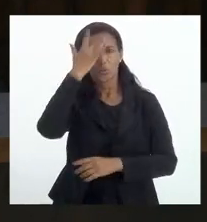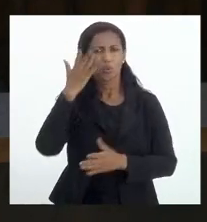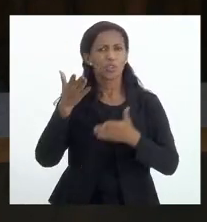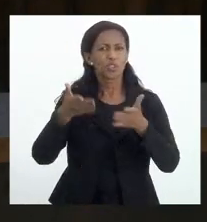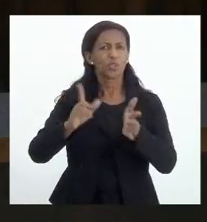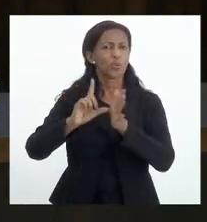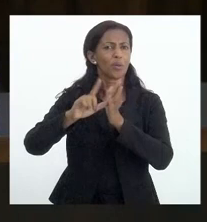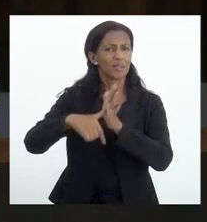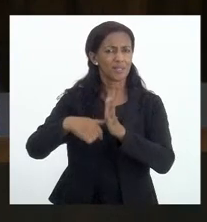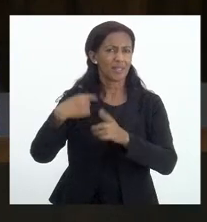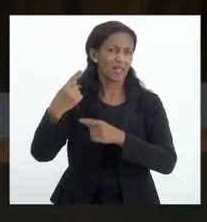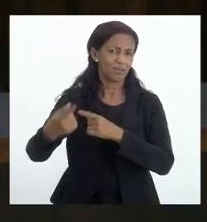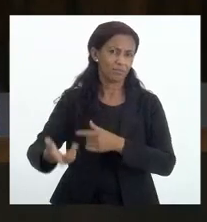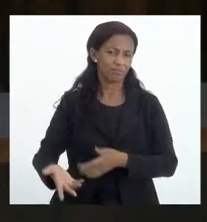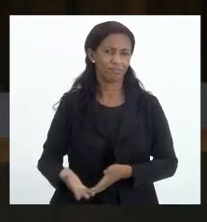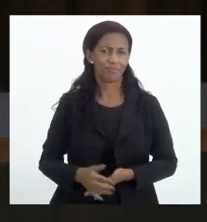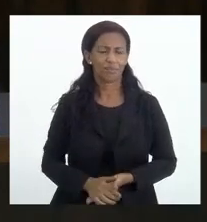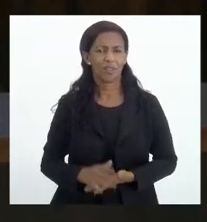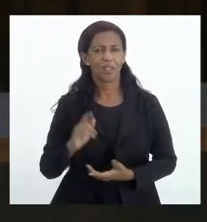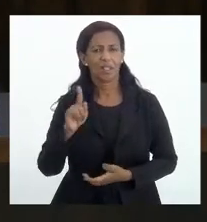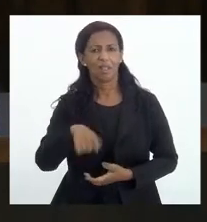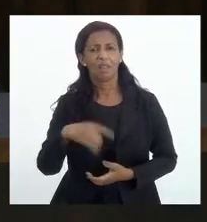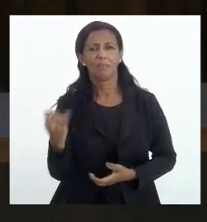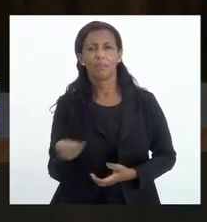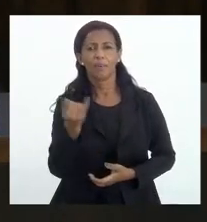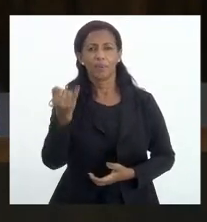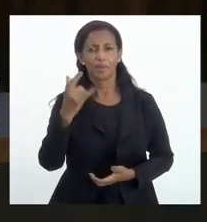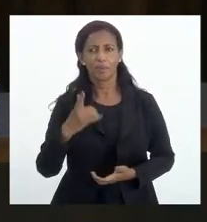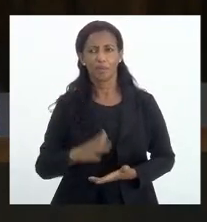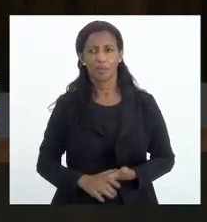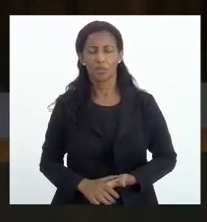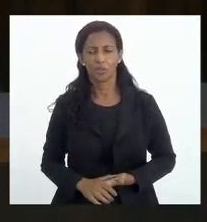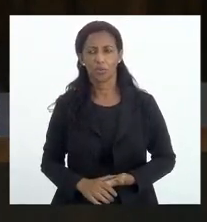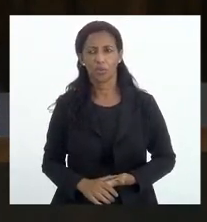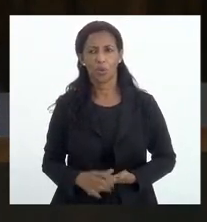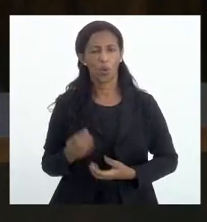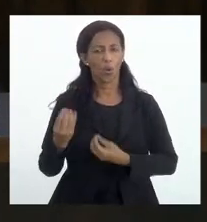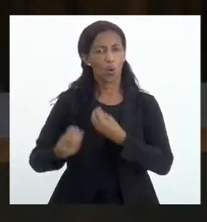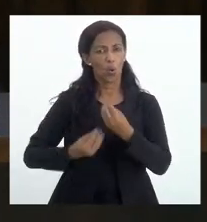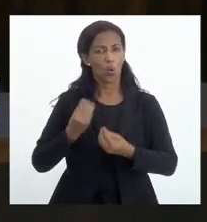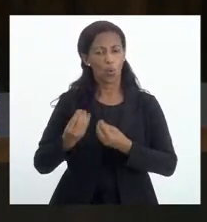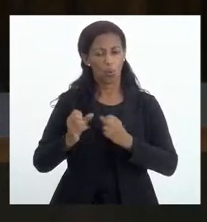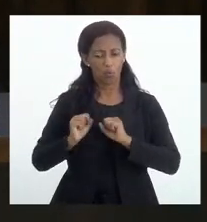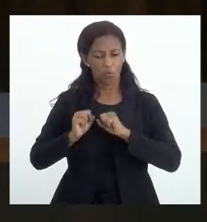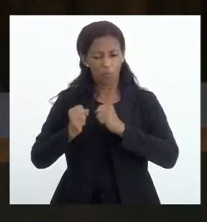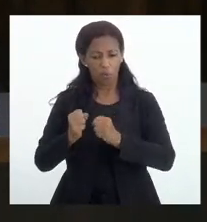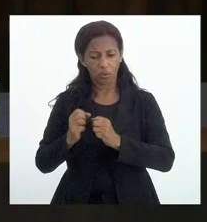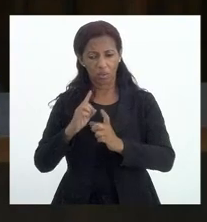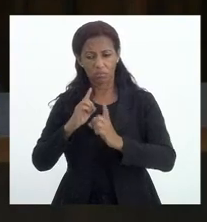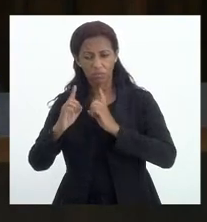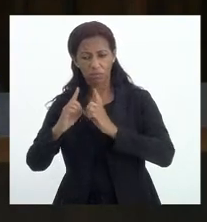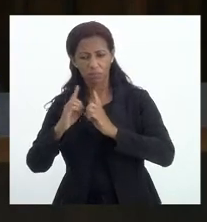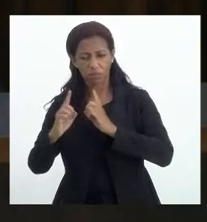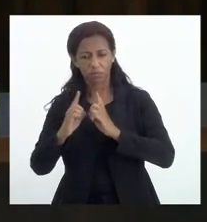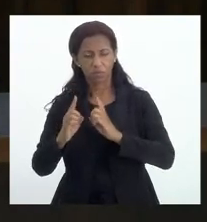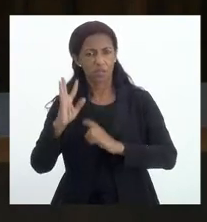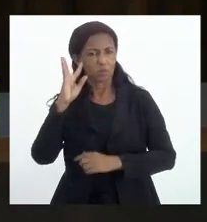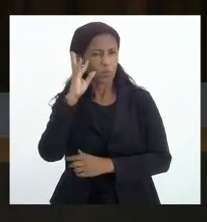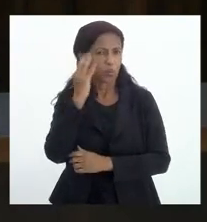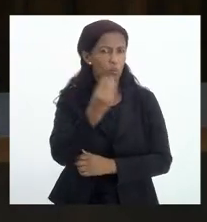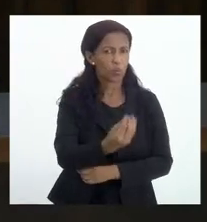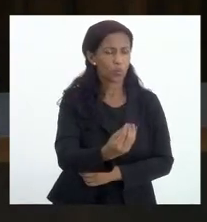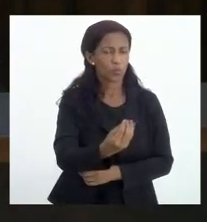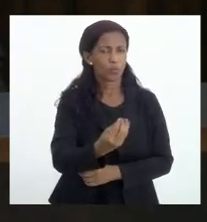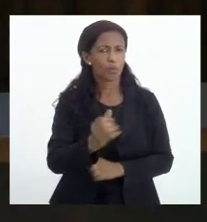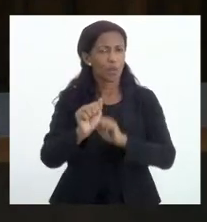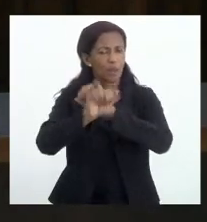chegaram posterior. Eu acho que é importante que a gente tenha, até como força de argumentação e tomada de decisão,